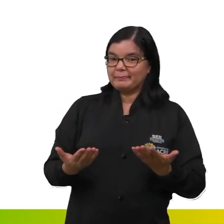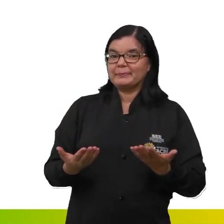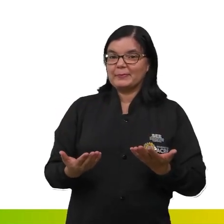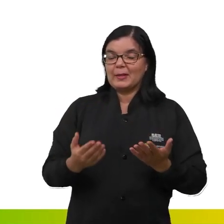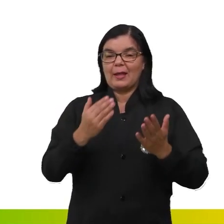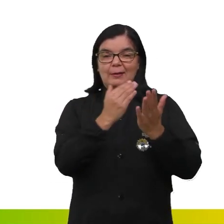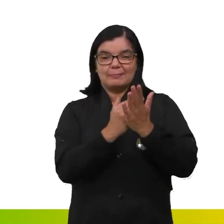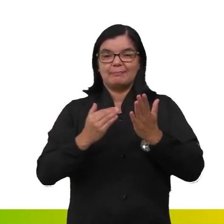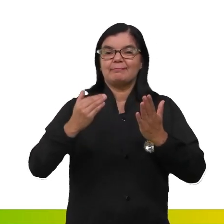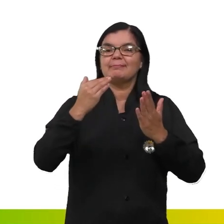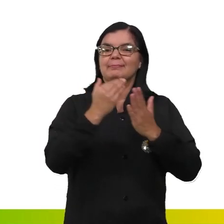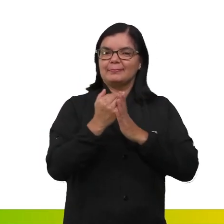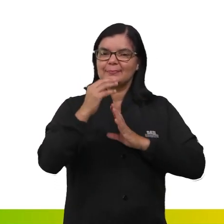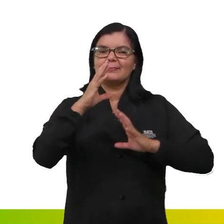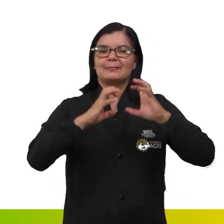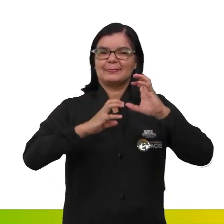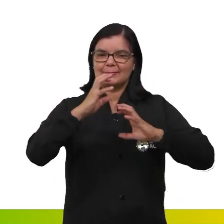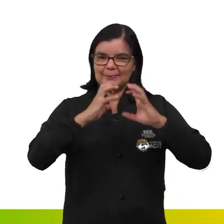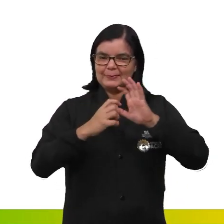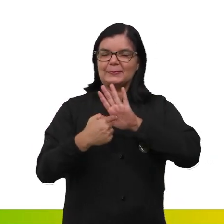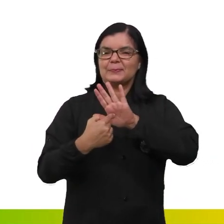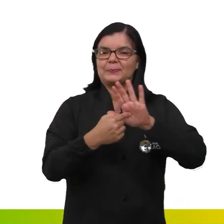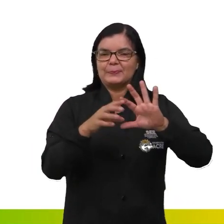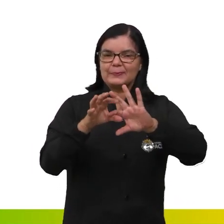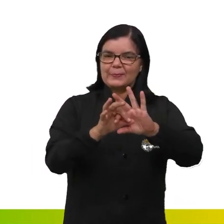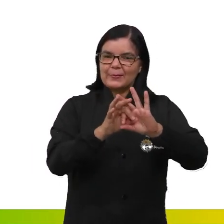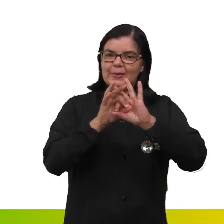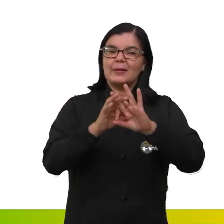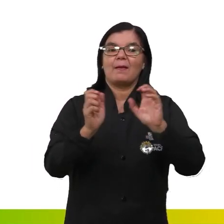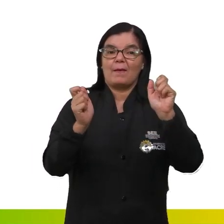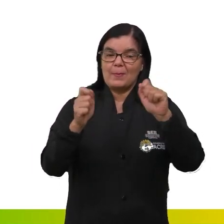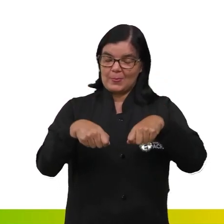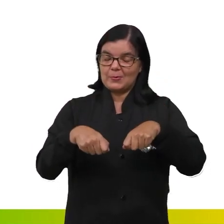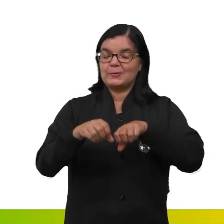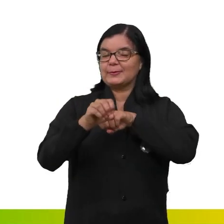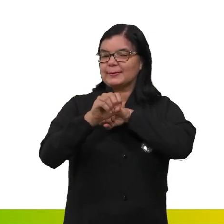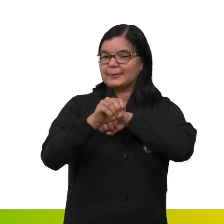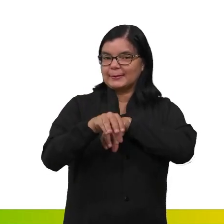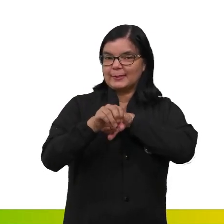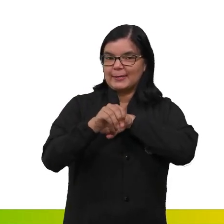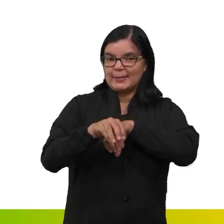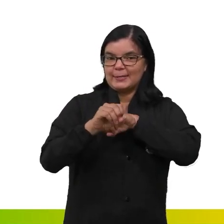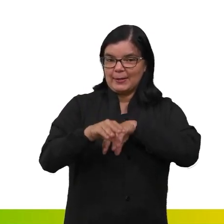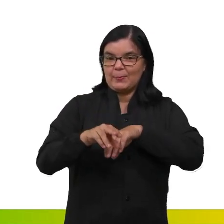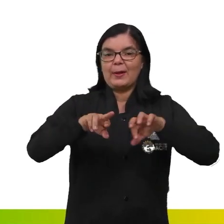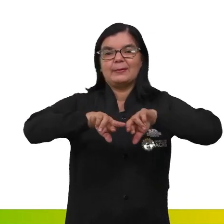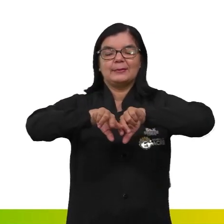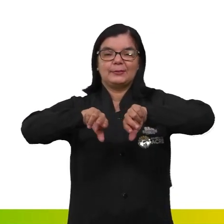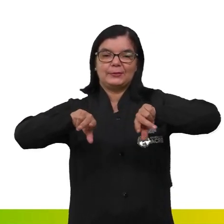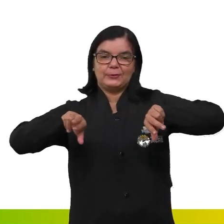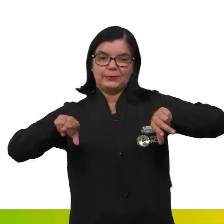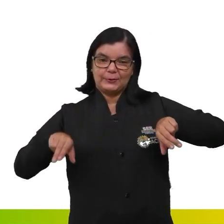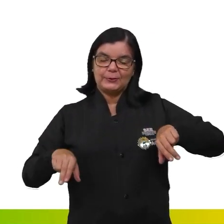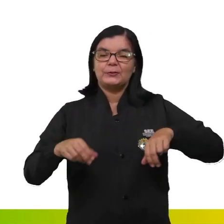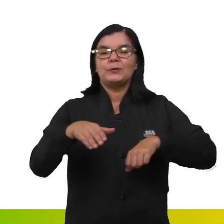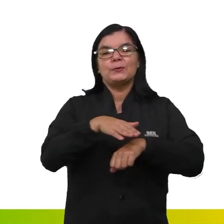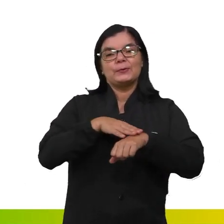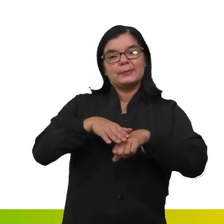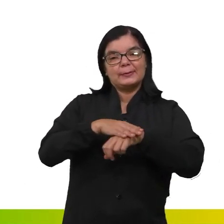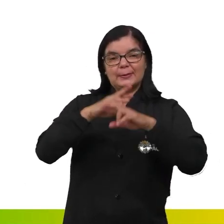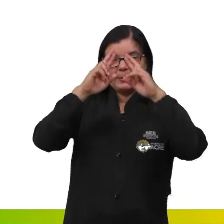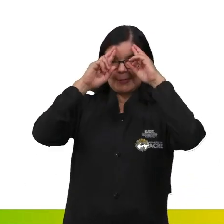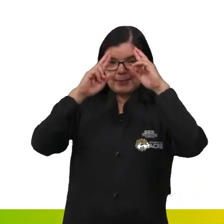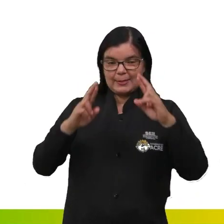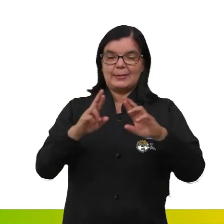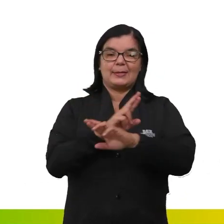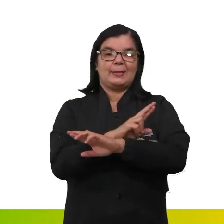a superação dos conflitos e a promoção da harmonia é possível com a educação para a diversidade, o diálogo e o respeito